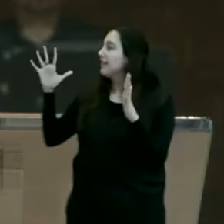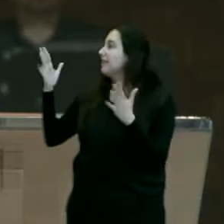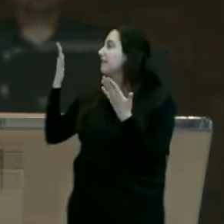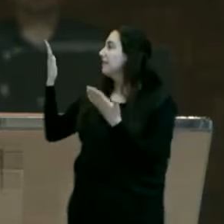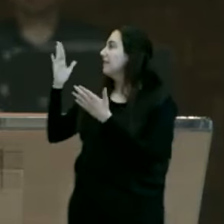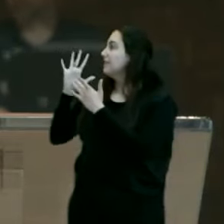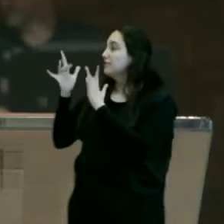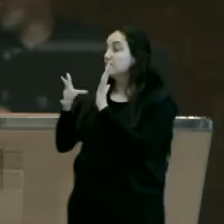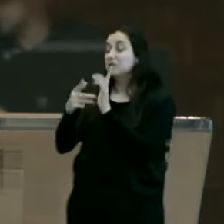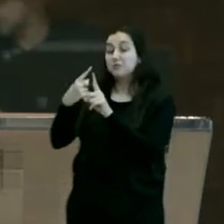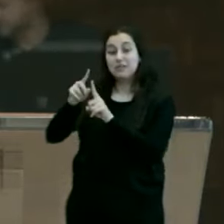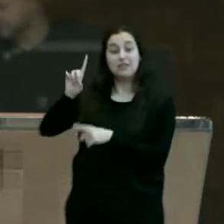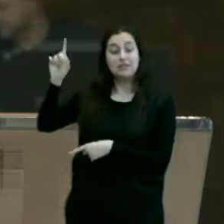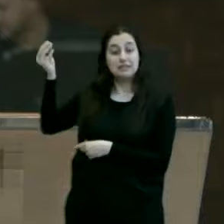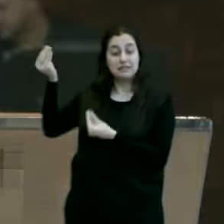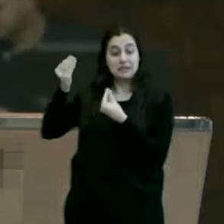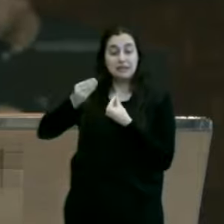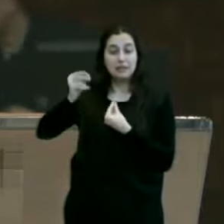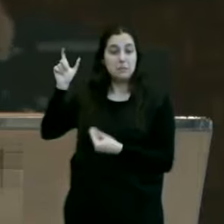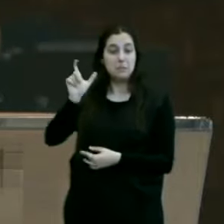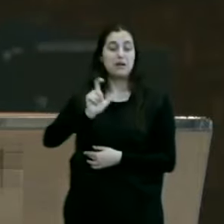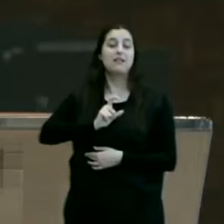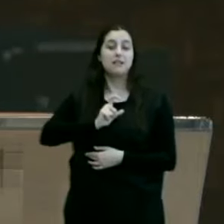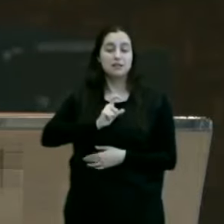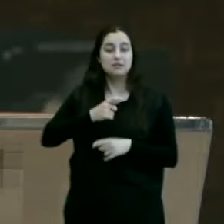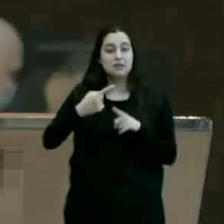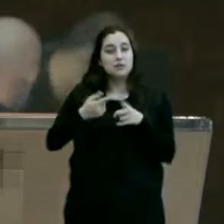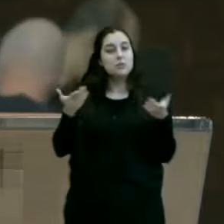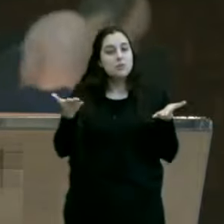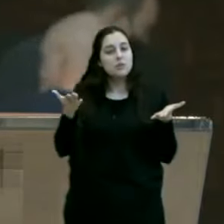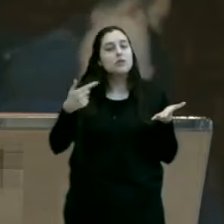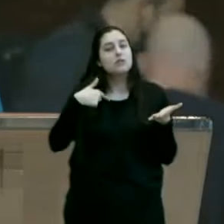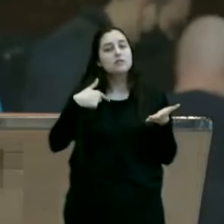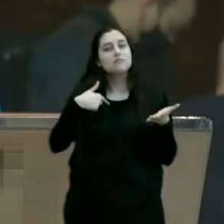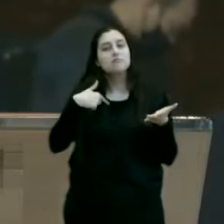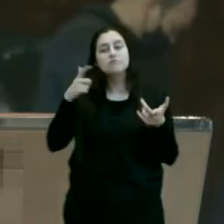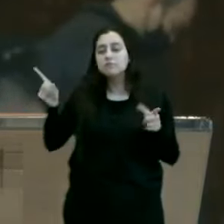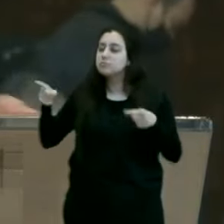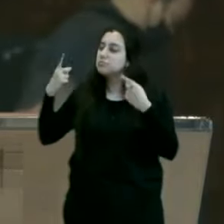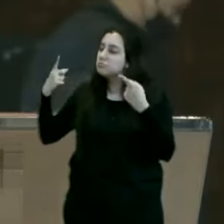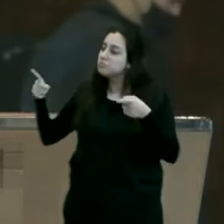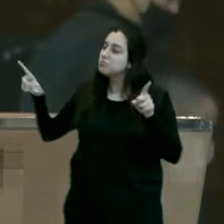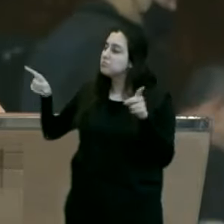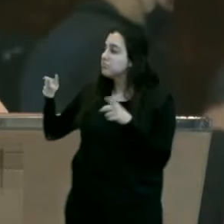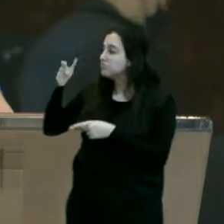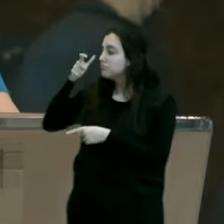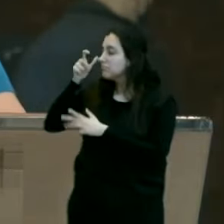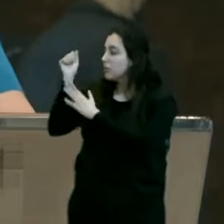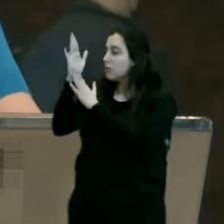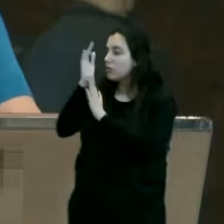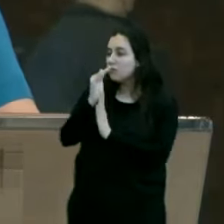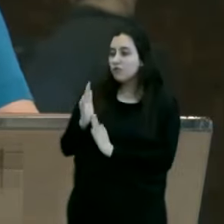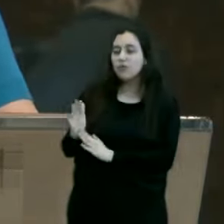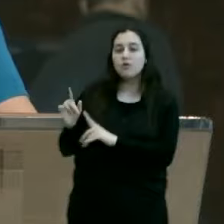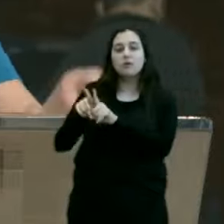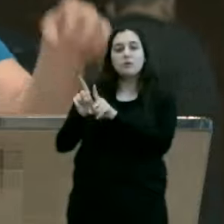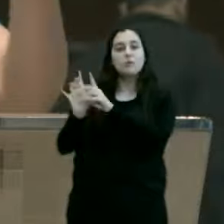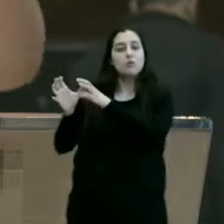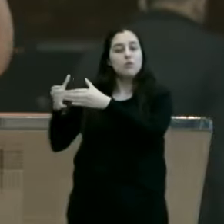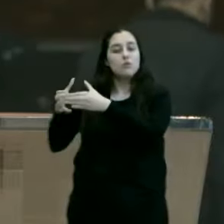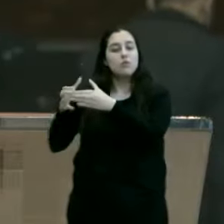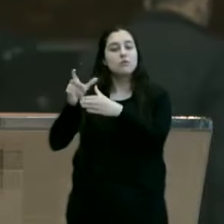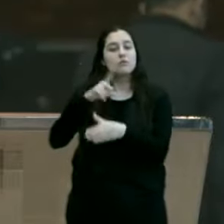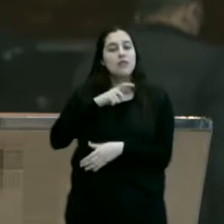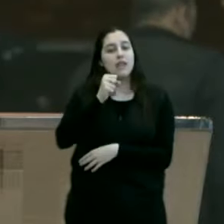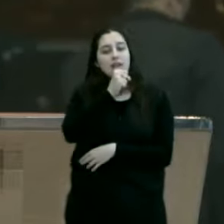palavra que Ele me deu, porque hoje, enquanto os louvores estavam aqui e os grupos estavam cantando,